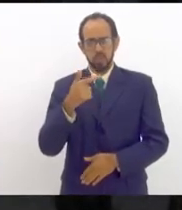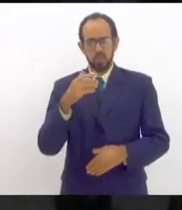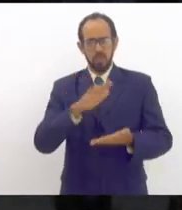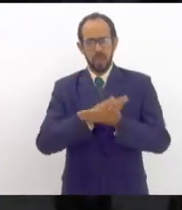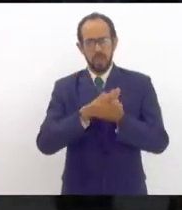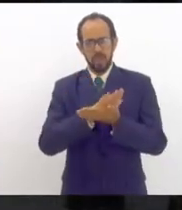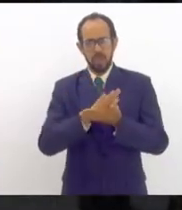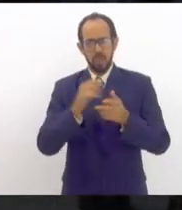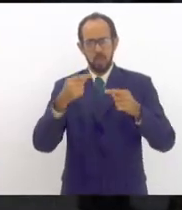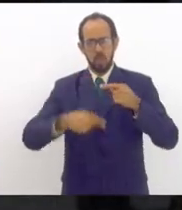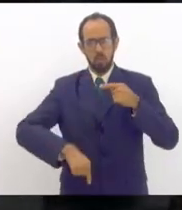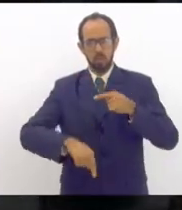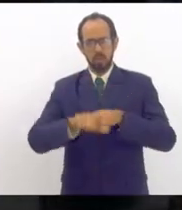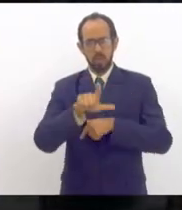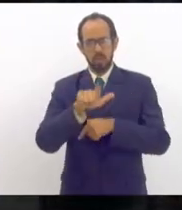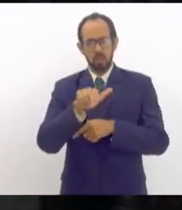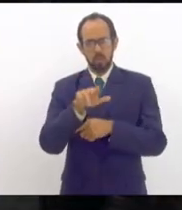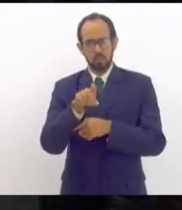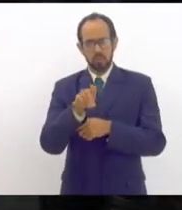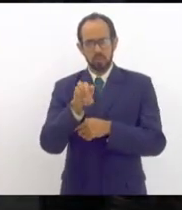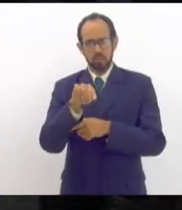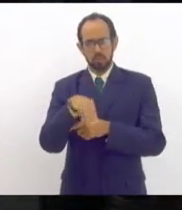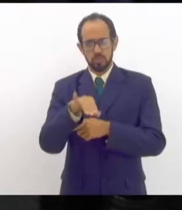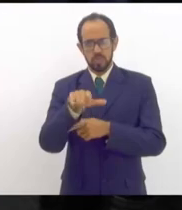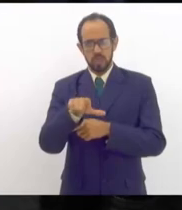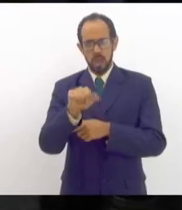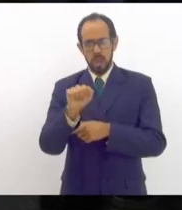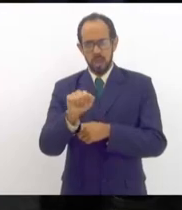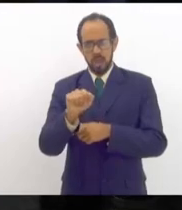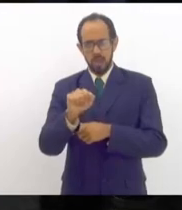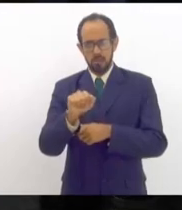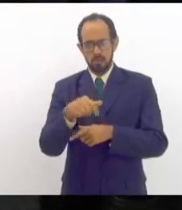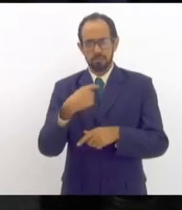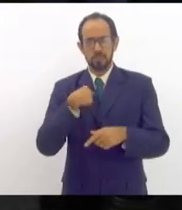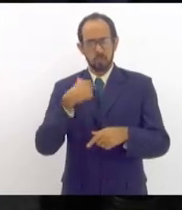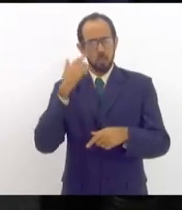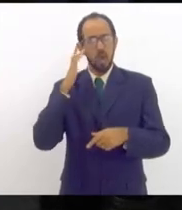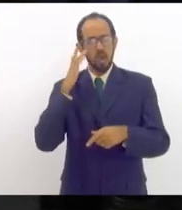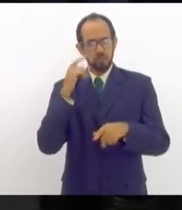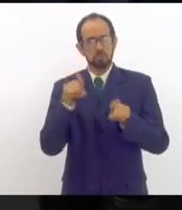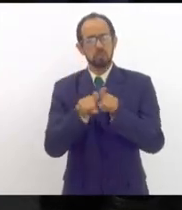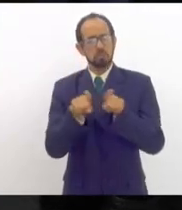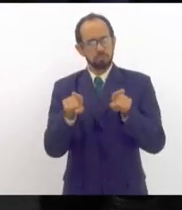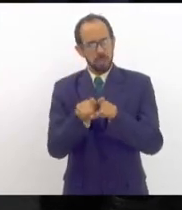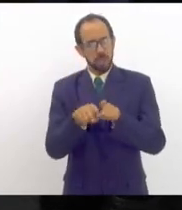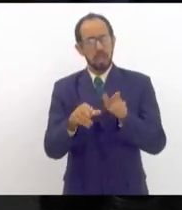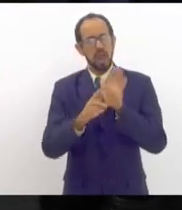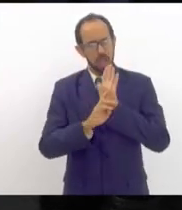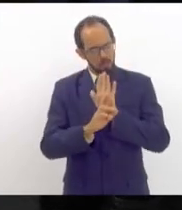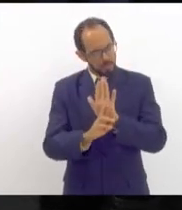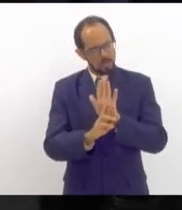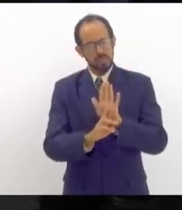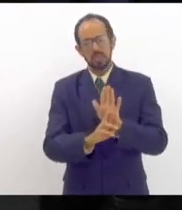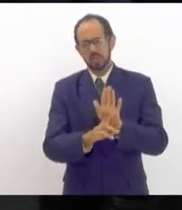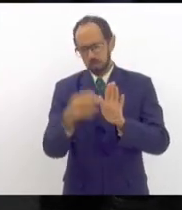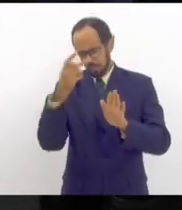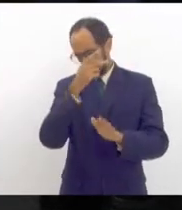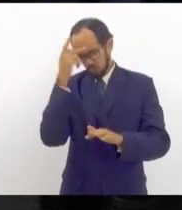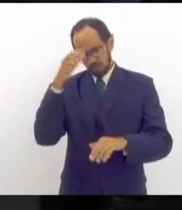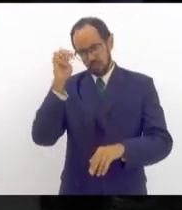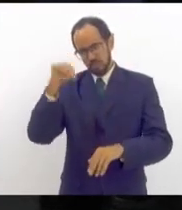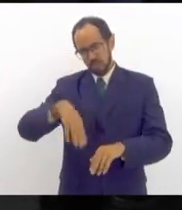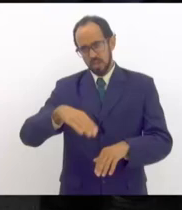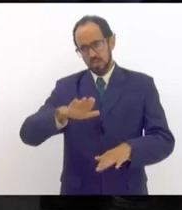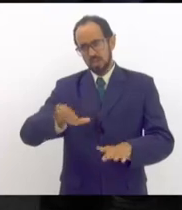a Ludmila Acho até que ela é uma cantora que representa assim dentro de uma comunidade muitas pessoas adoram a Ludmila e fica aqui